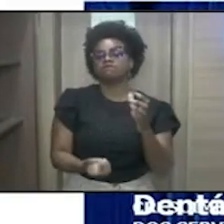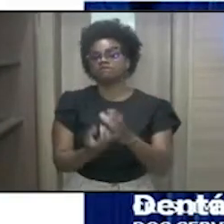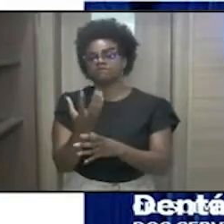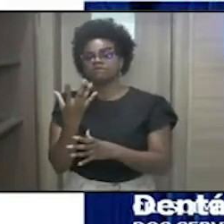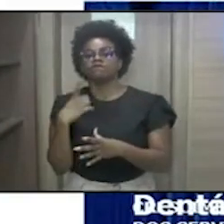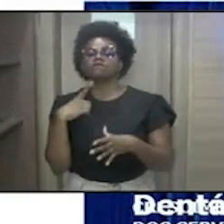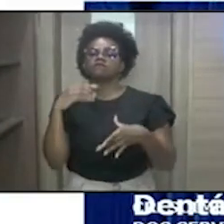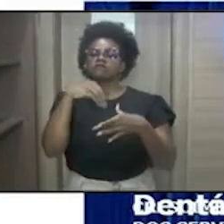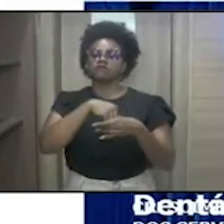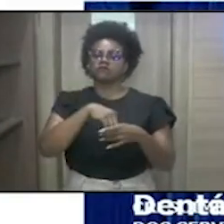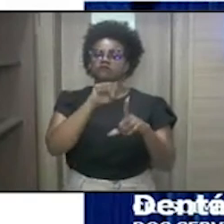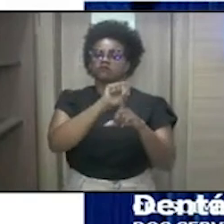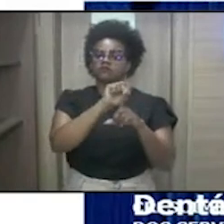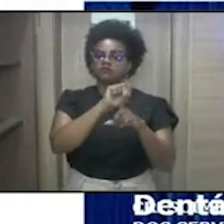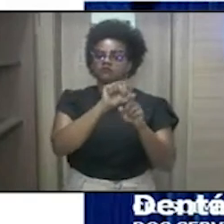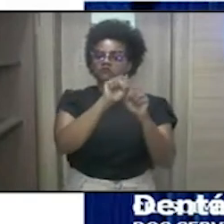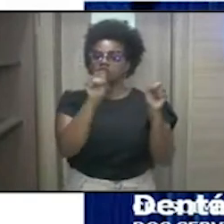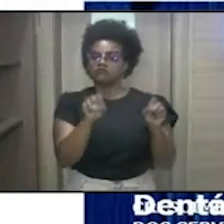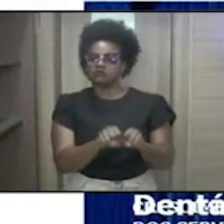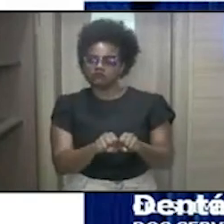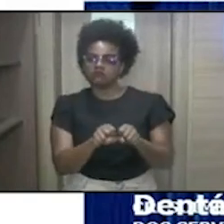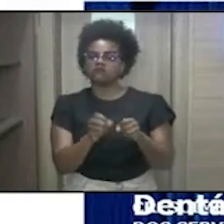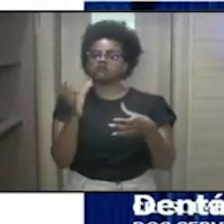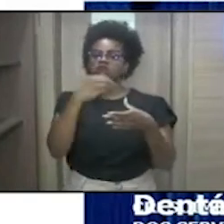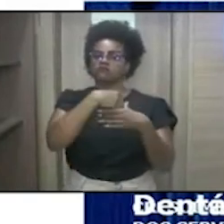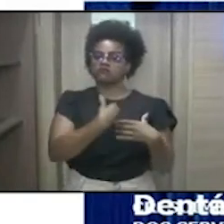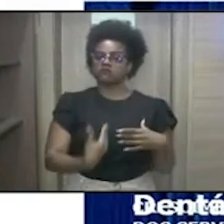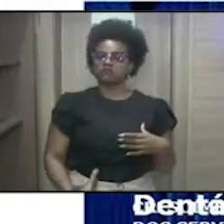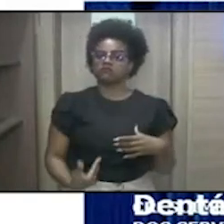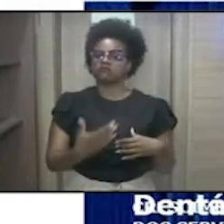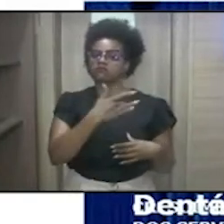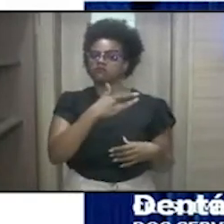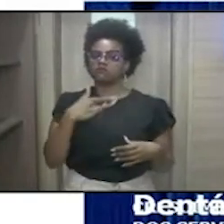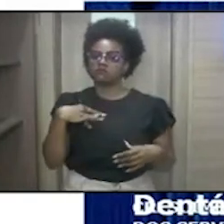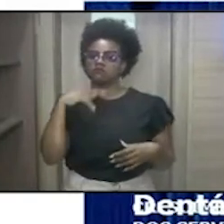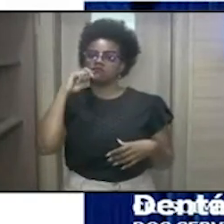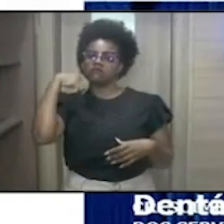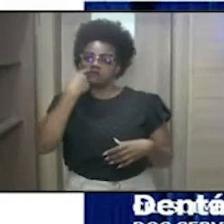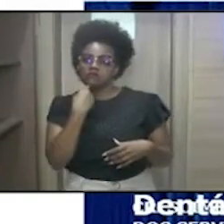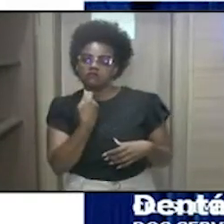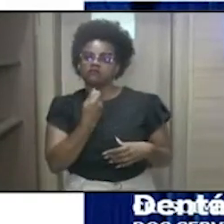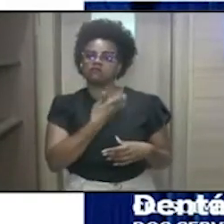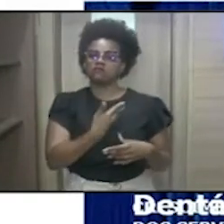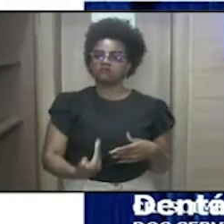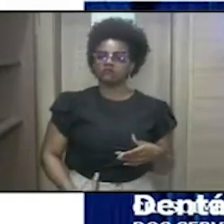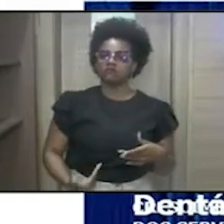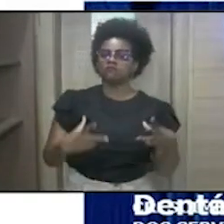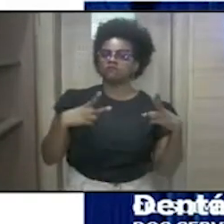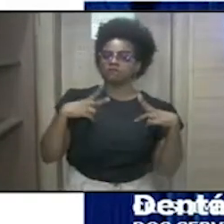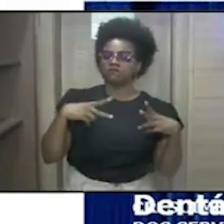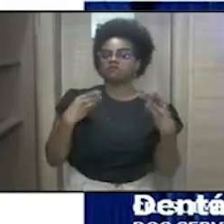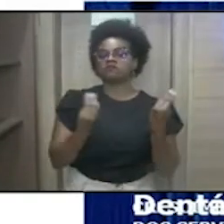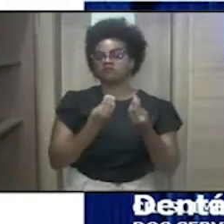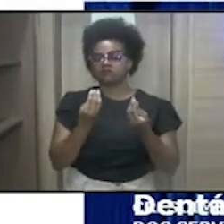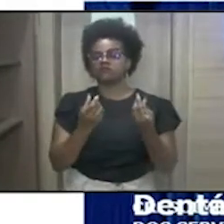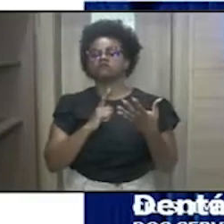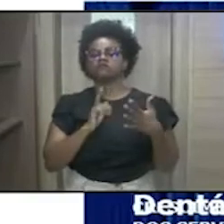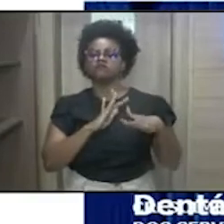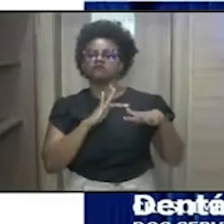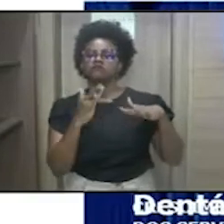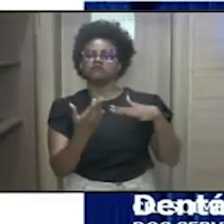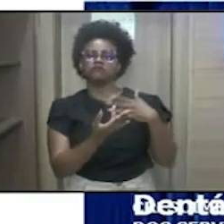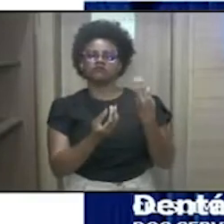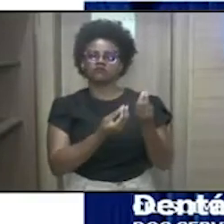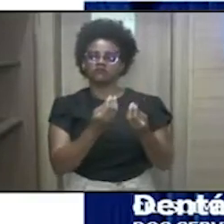do sistema público de saúde bucal uma ideia de uma entidade pública ou privada que pudesse fazer parte da rede